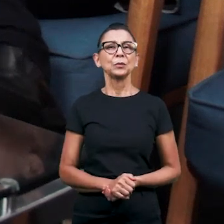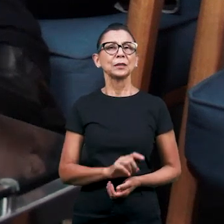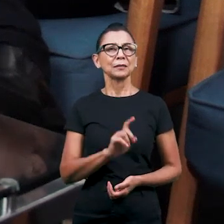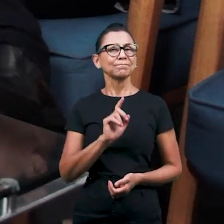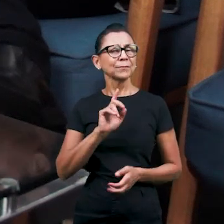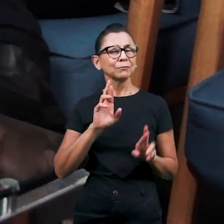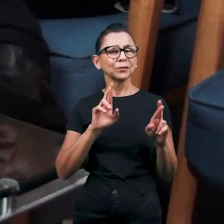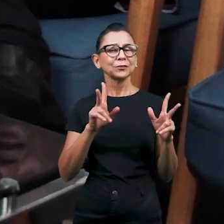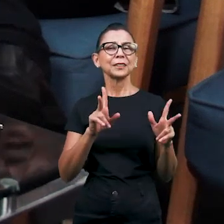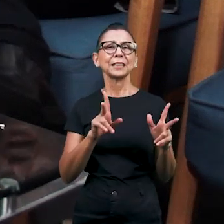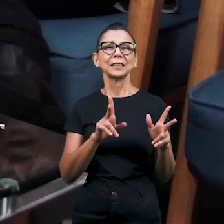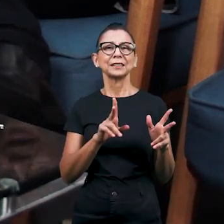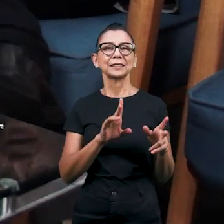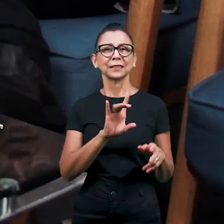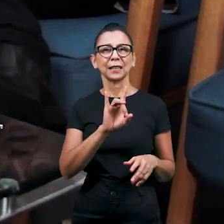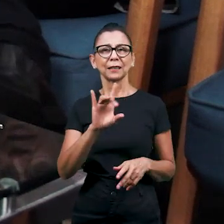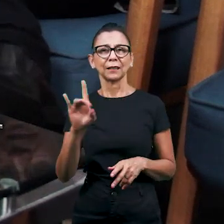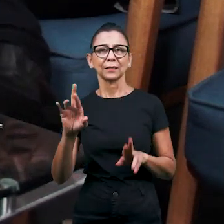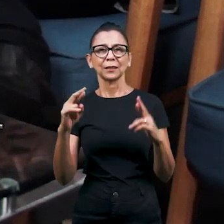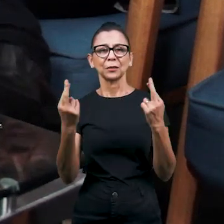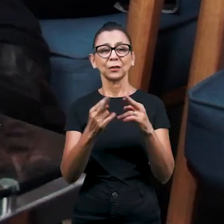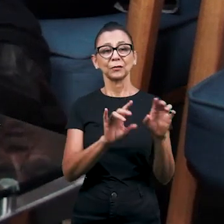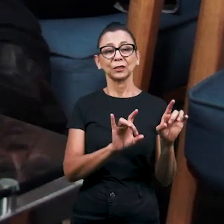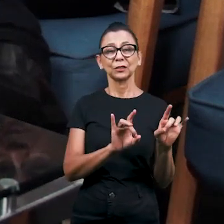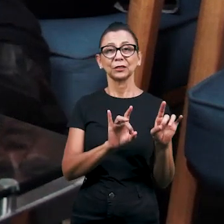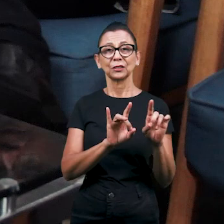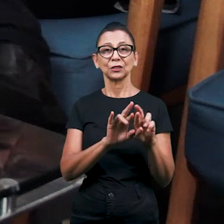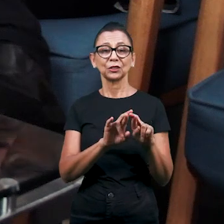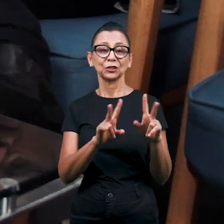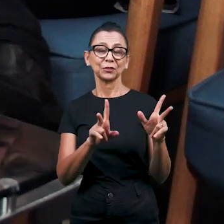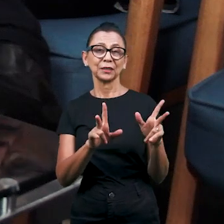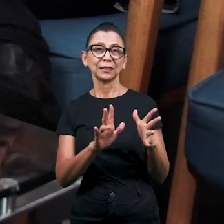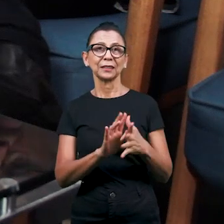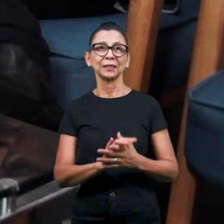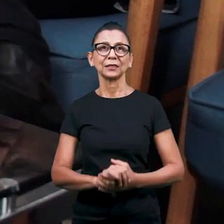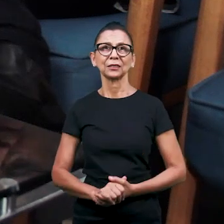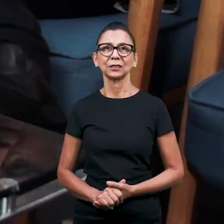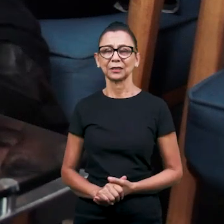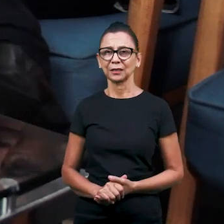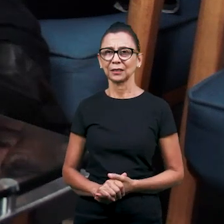ou de região. Aliás, nós tivemos uma